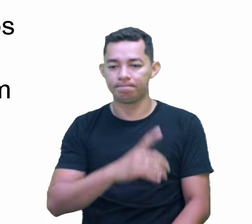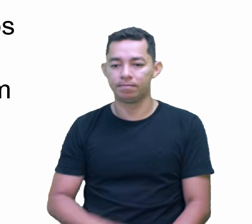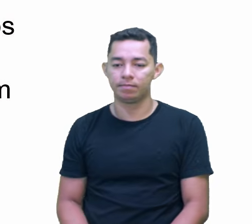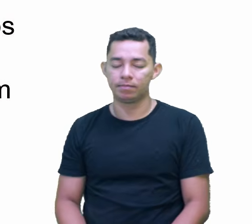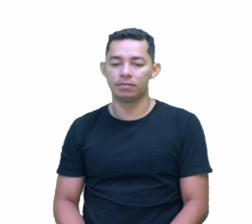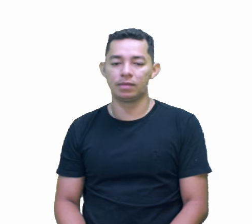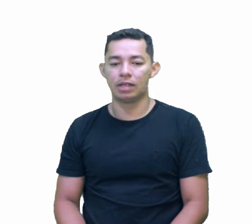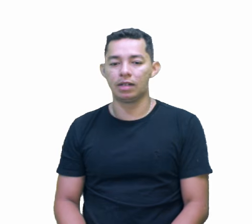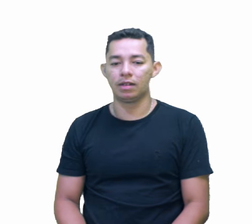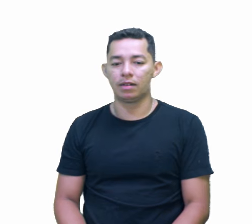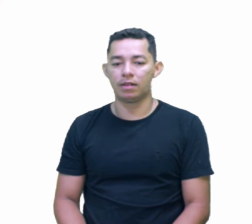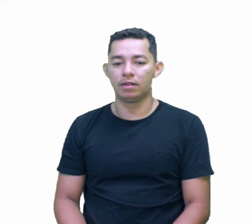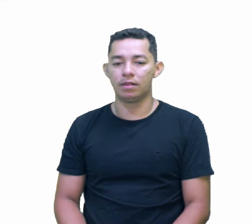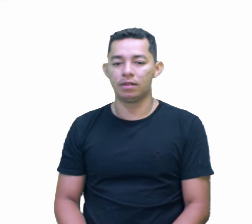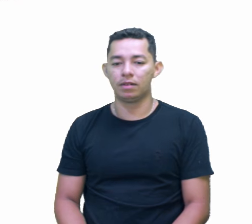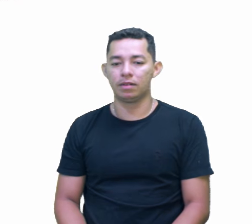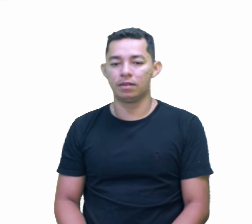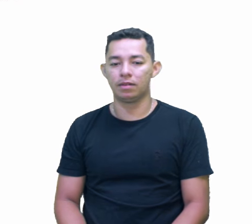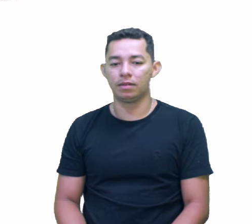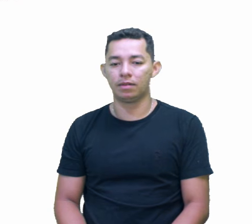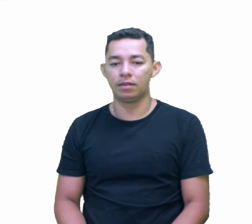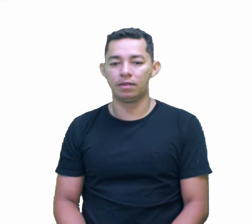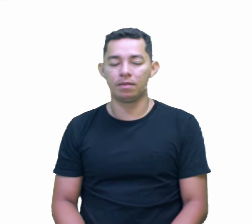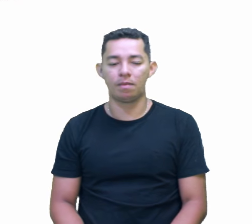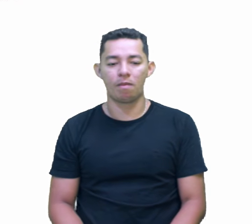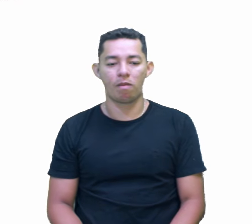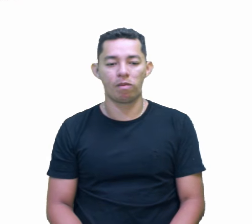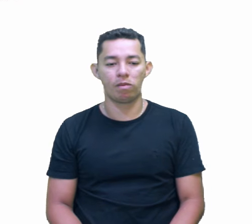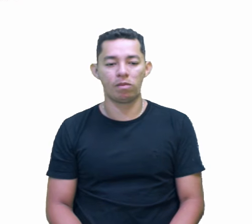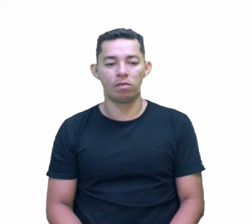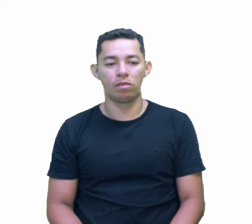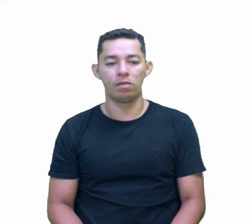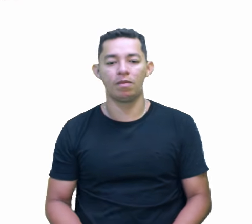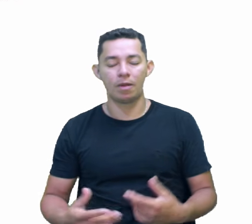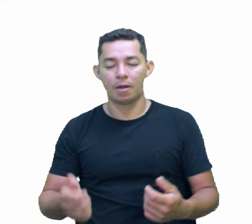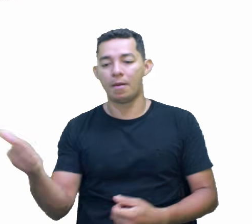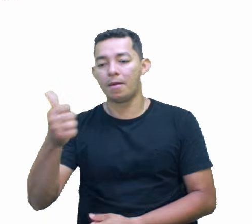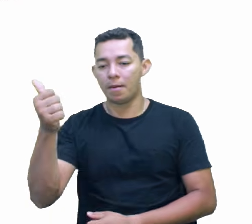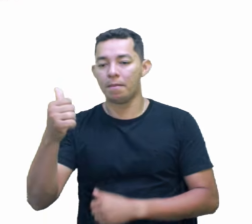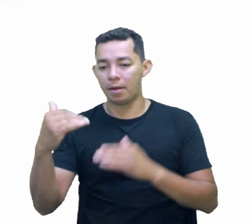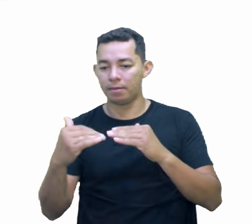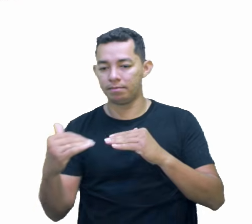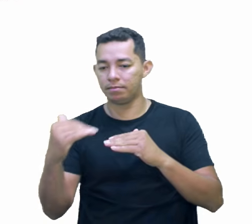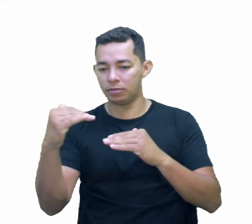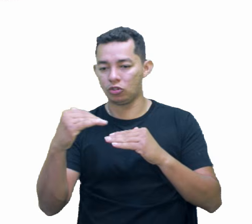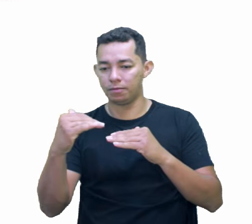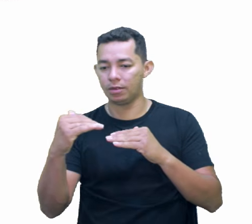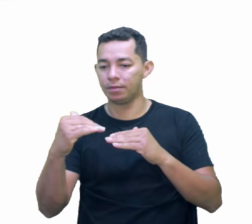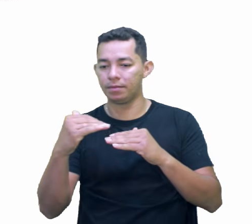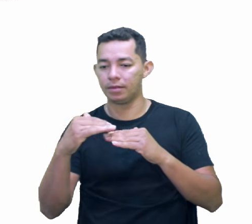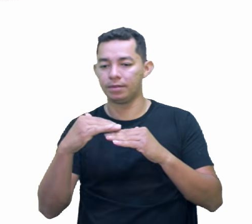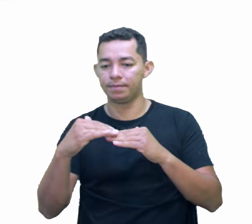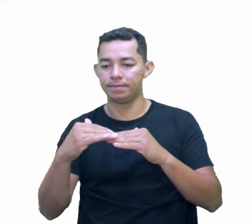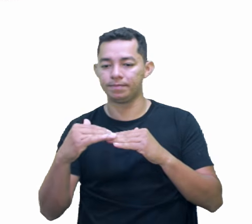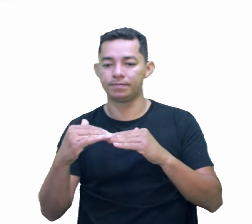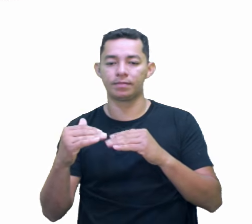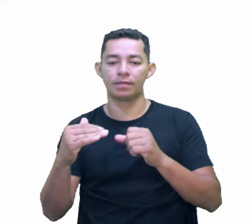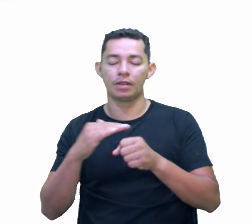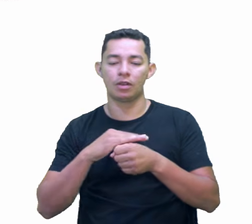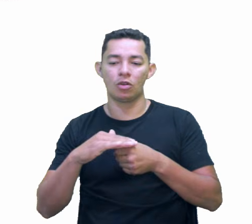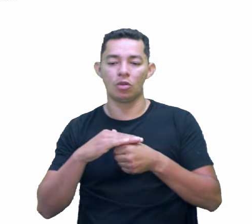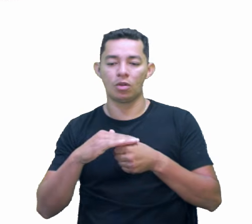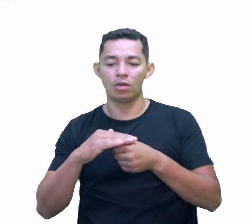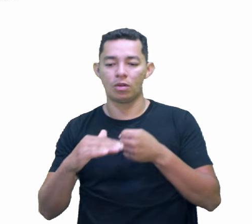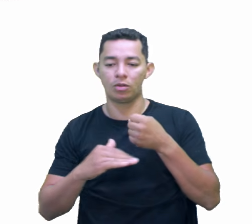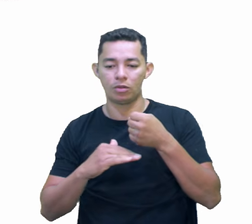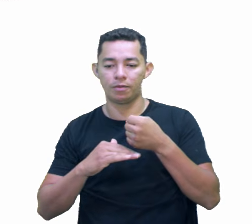níveis estudados em ecologia. Então aqui a gente tem o primeiro nível, é o organismo. Né? O